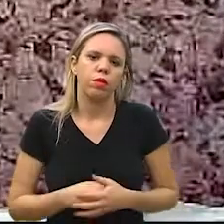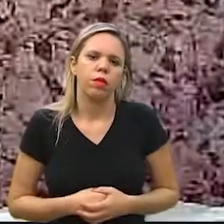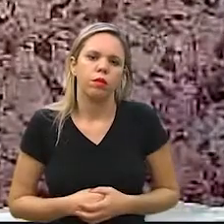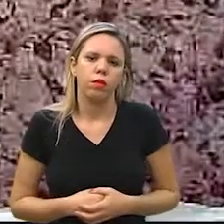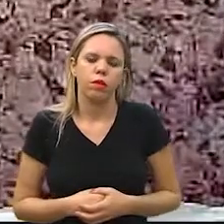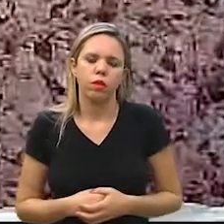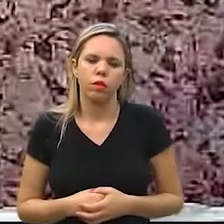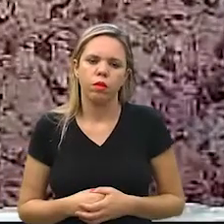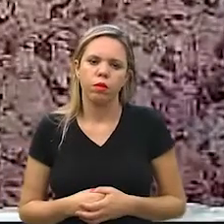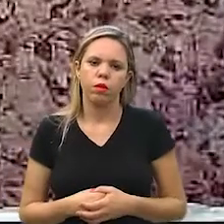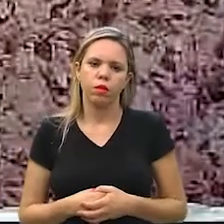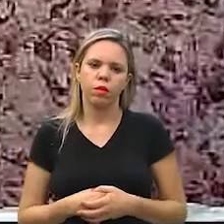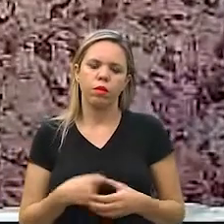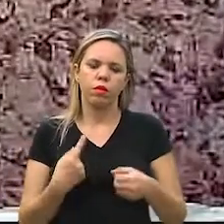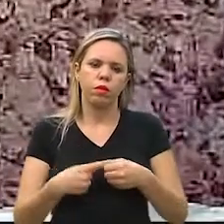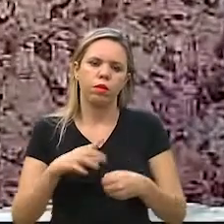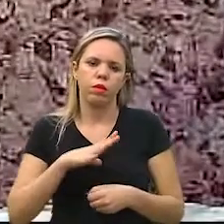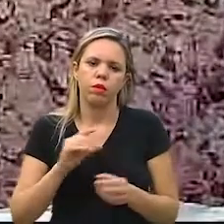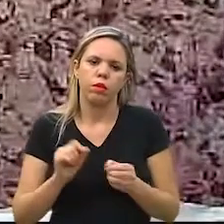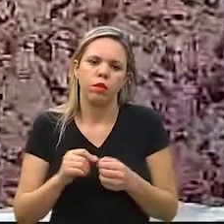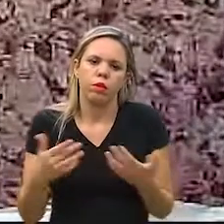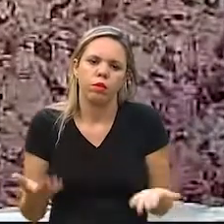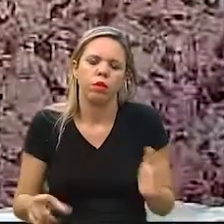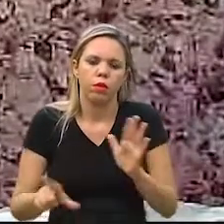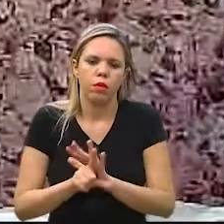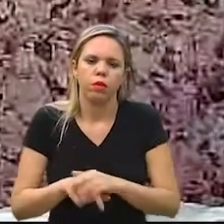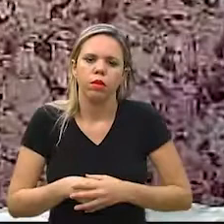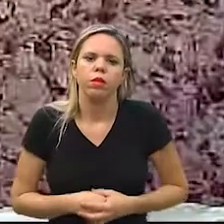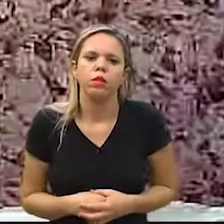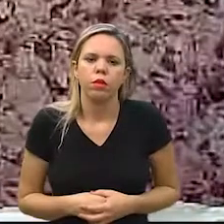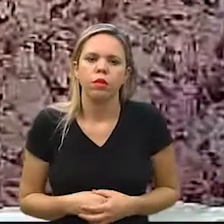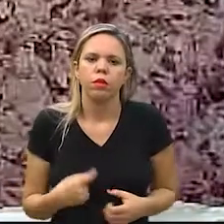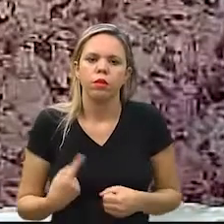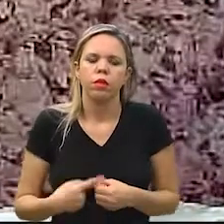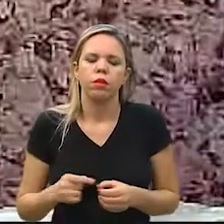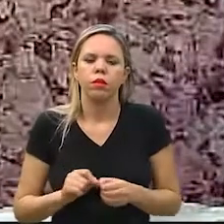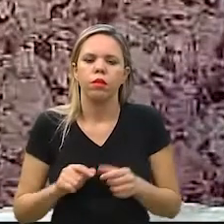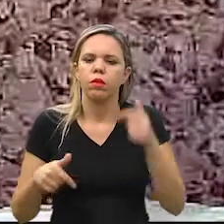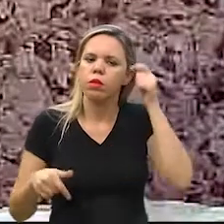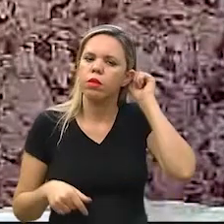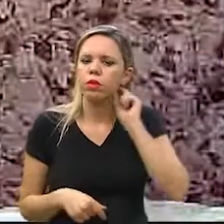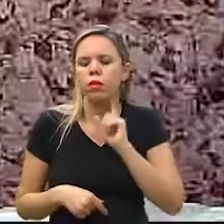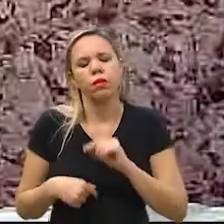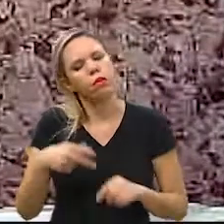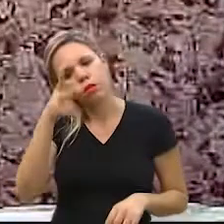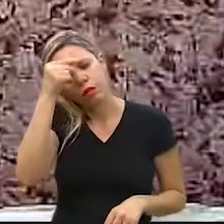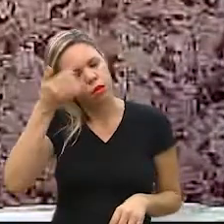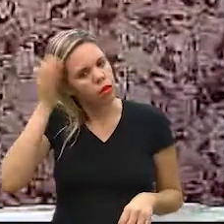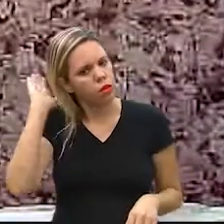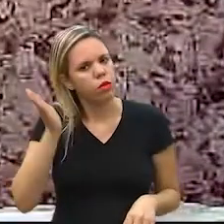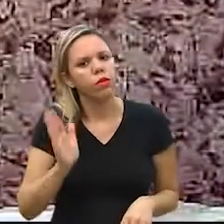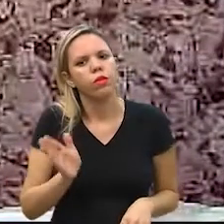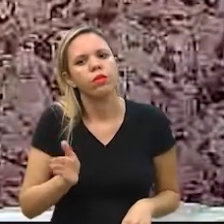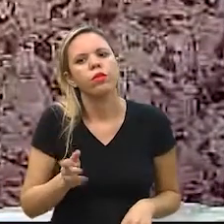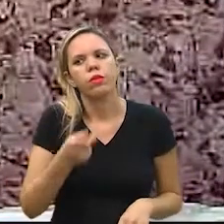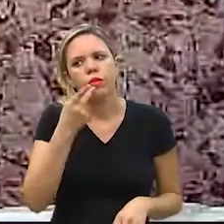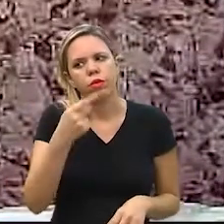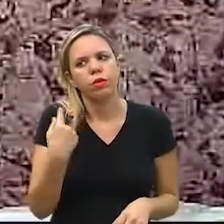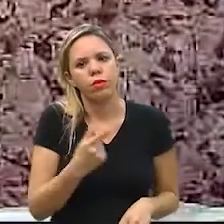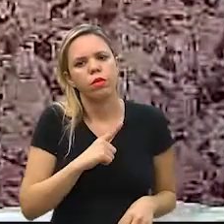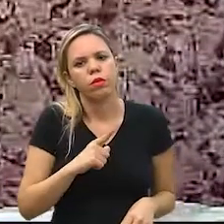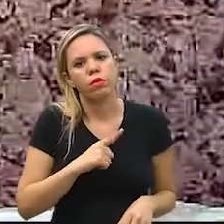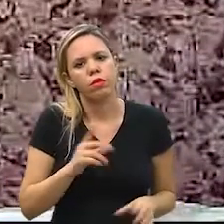possível ao município fazer, no que for legal que o município atue, o prefeito Dário já determinou que a